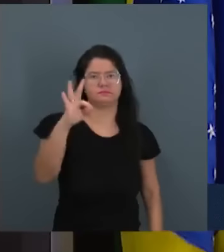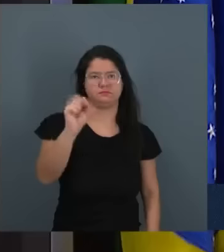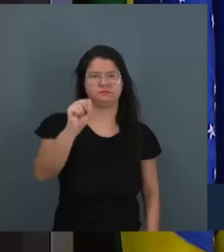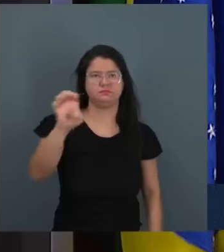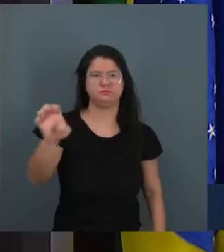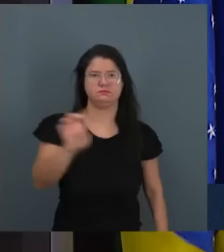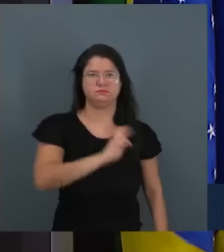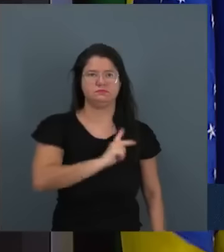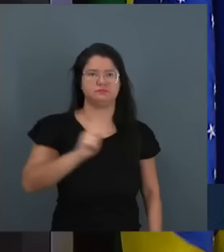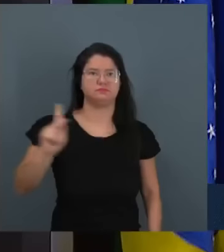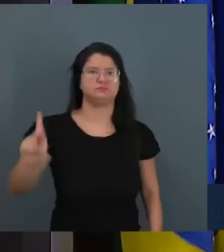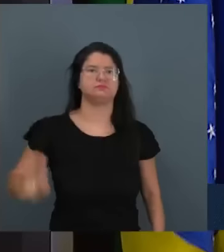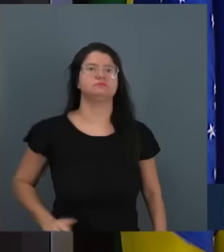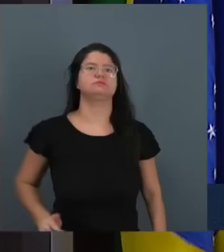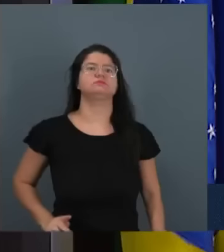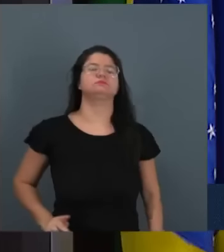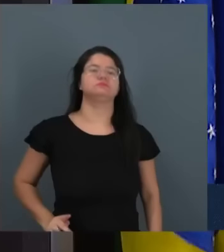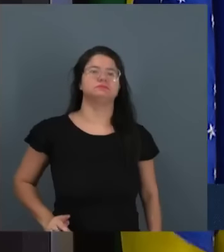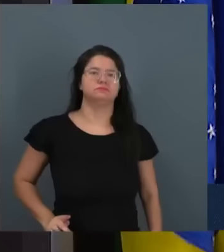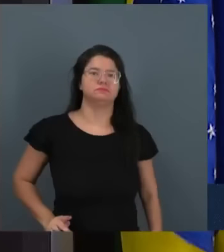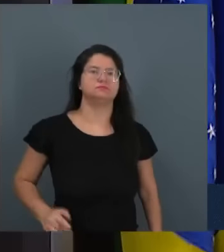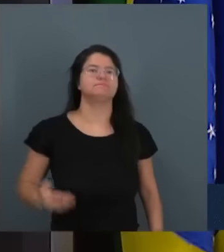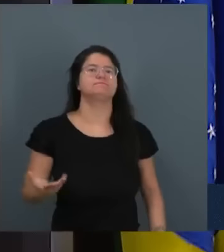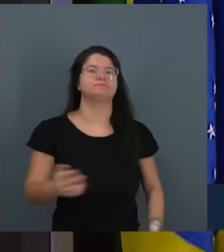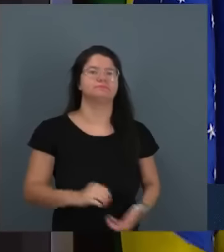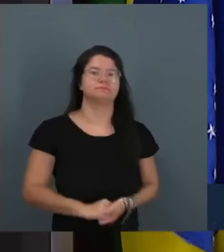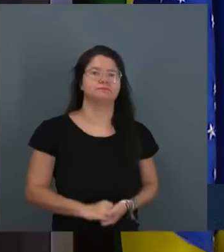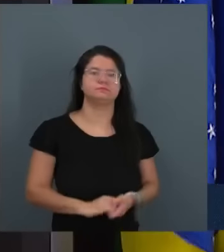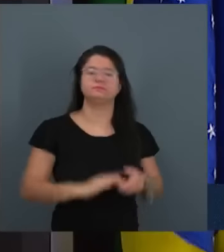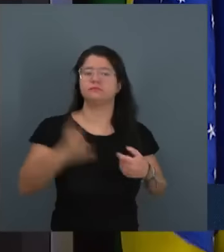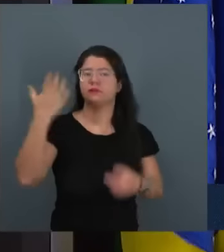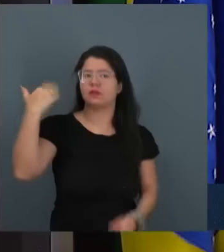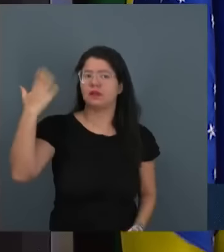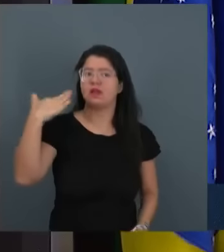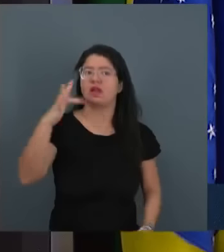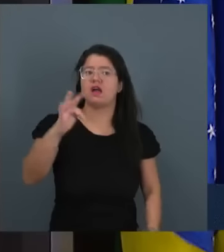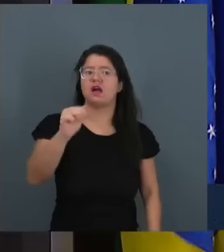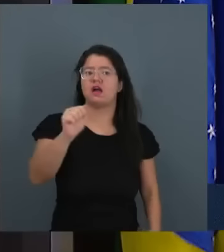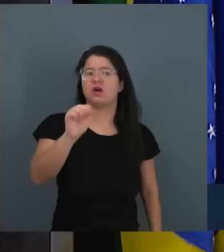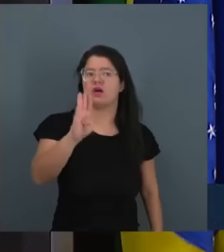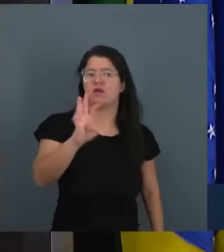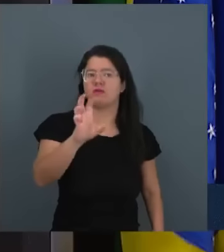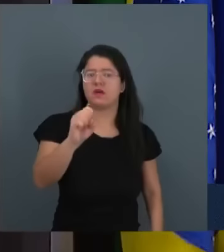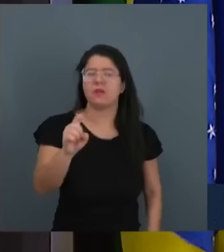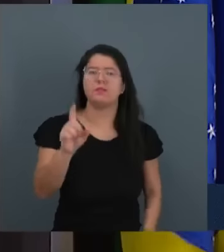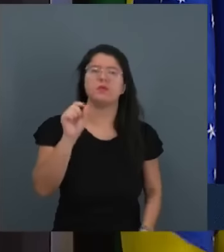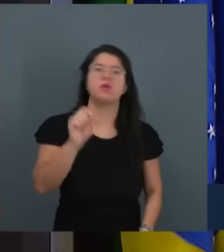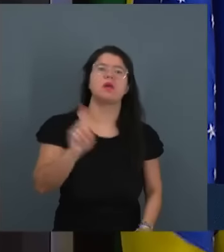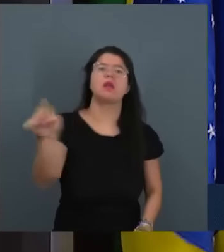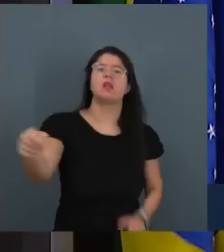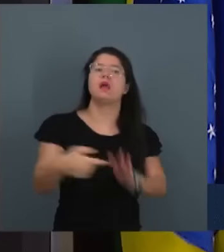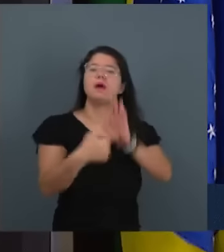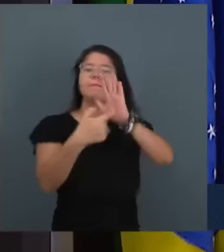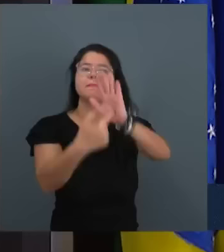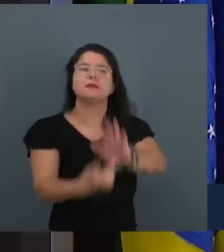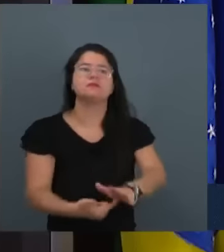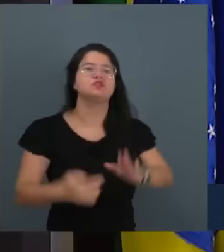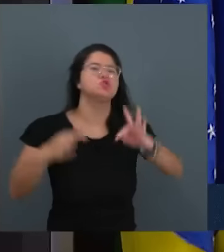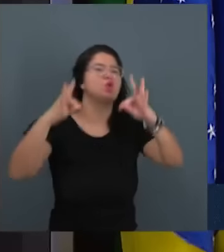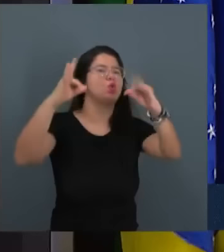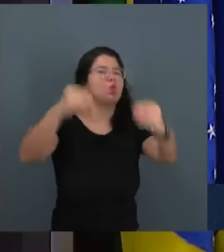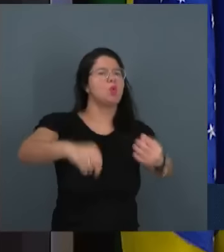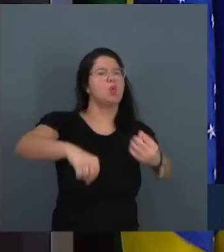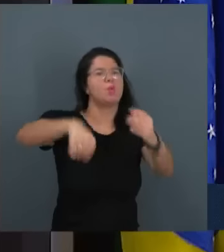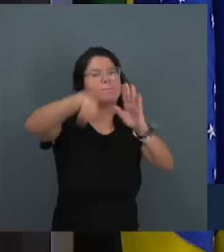por Alexandre de Moraes. Olha que coincidência. Na época, Fábio Faria, inicialmente, foi quem apresentou todas as planilhas